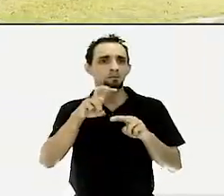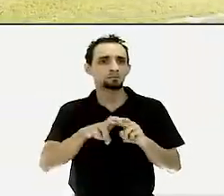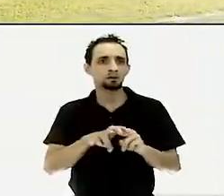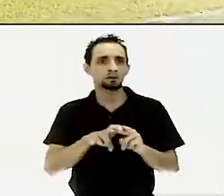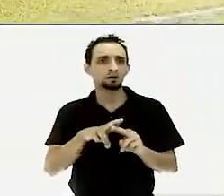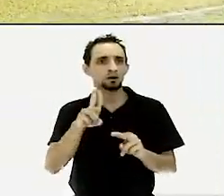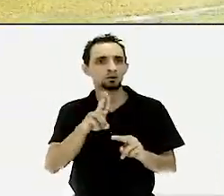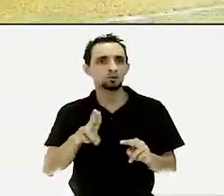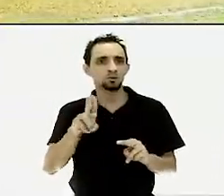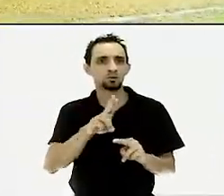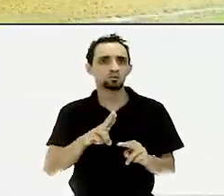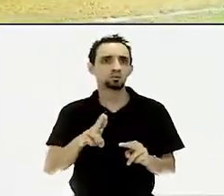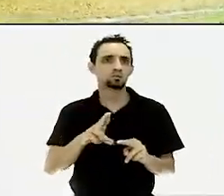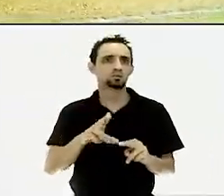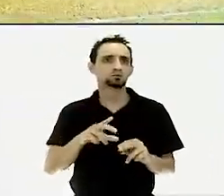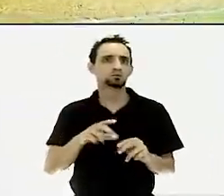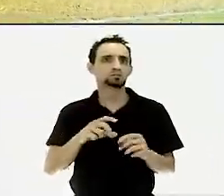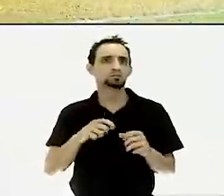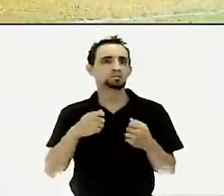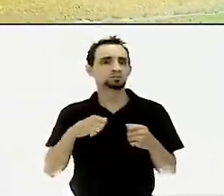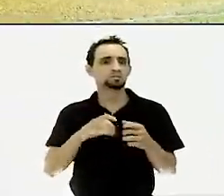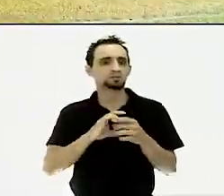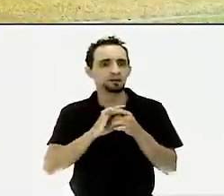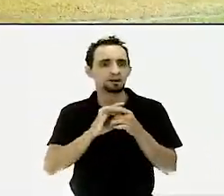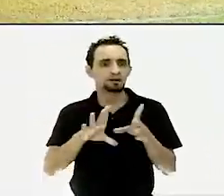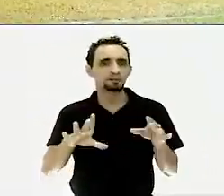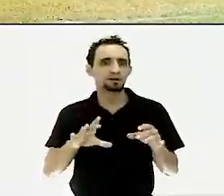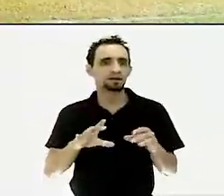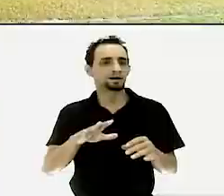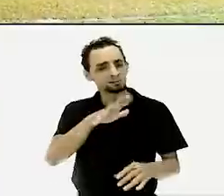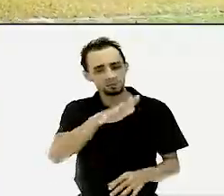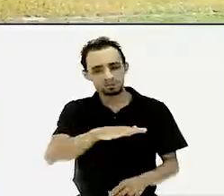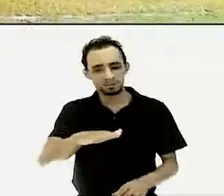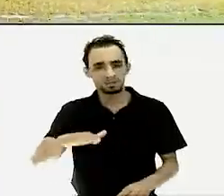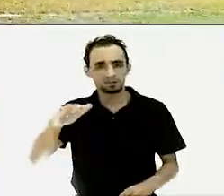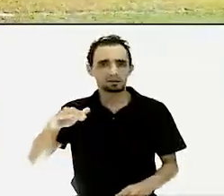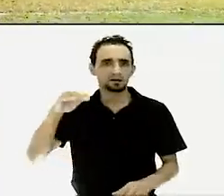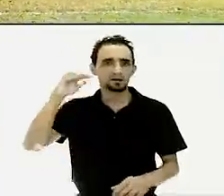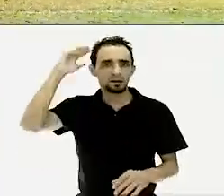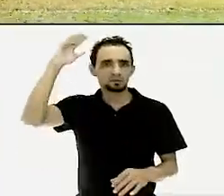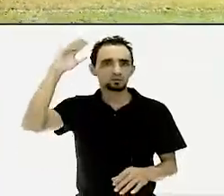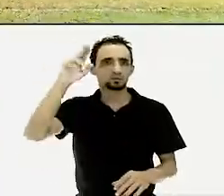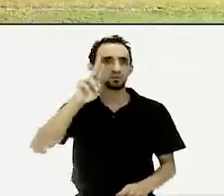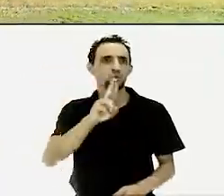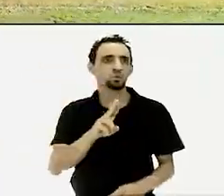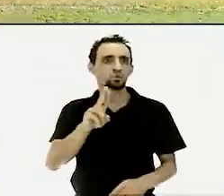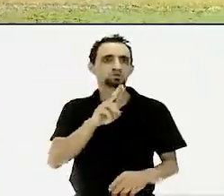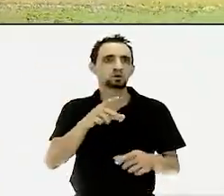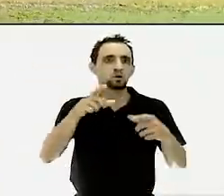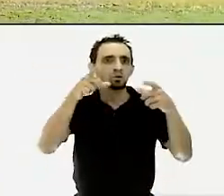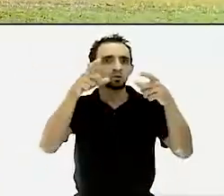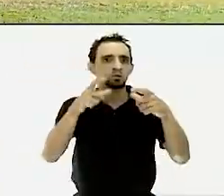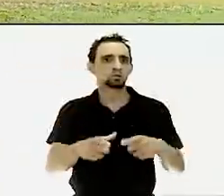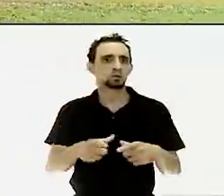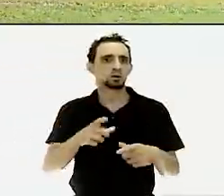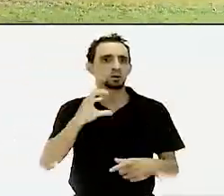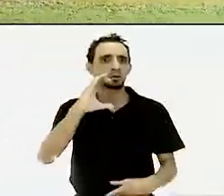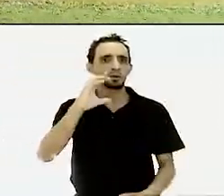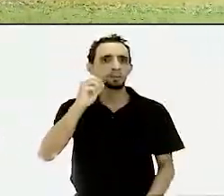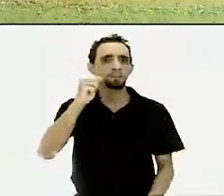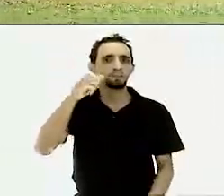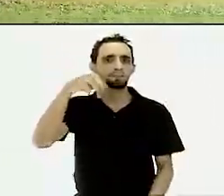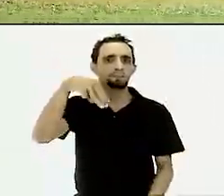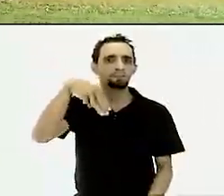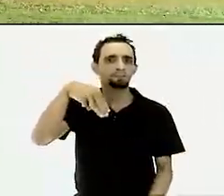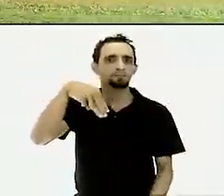os vestiários, o banco de reserva, a cabine dos radialistas. Nunca vi tão bonito desse jeito. Então, eu quero dar parabéns